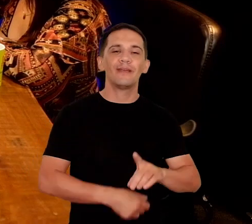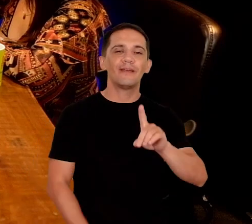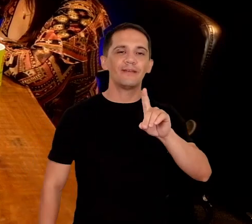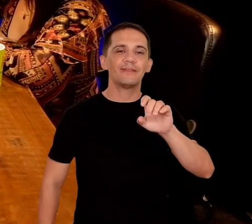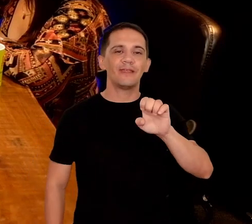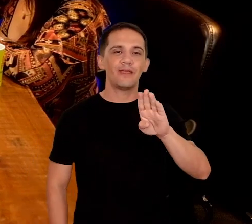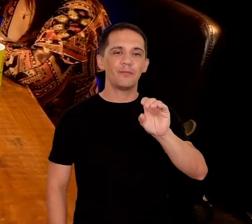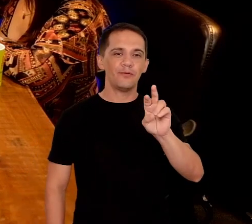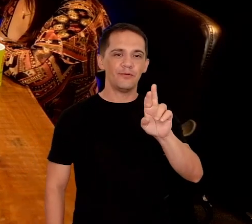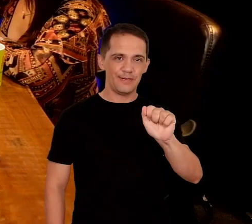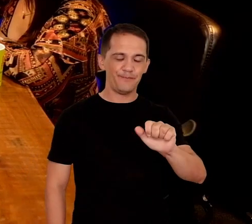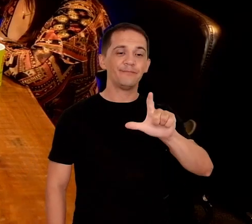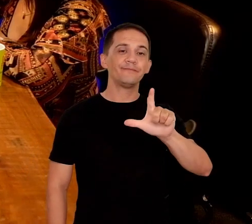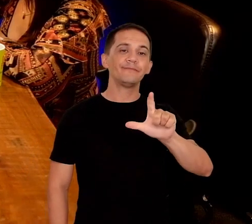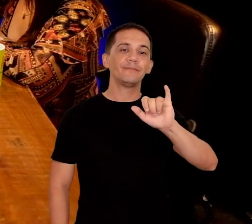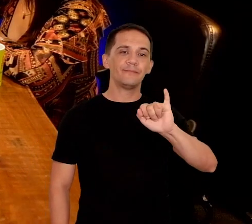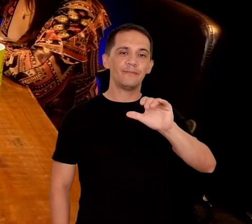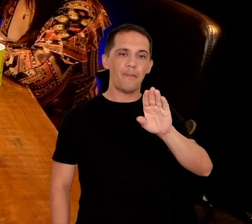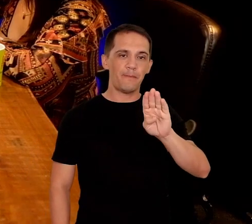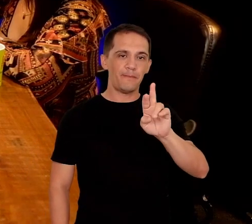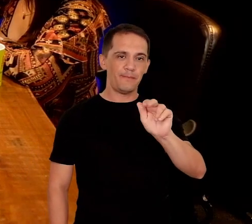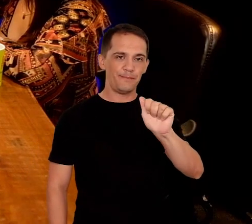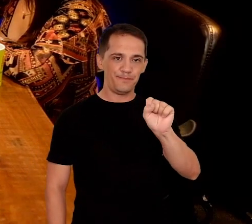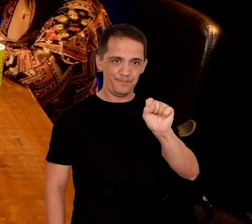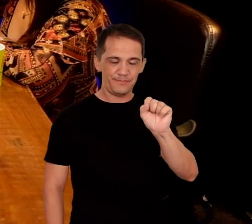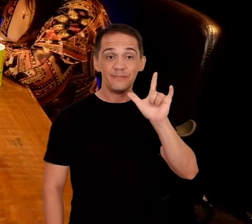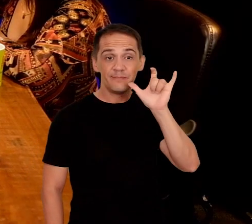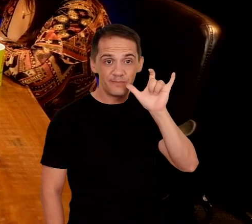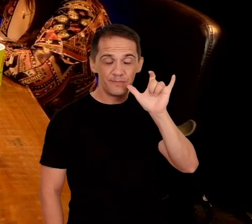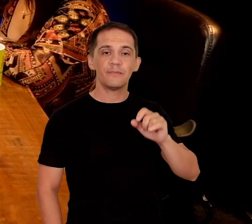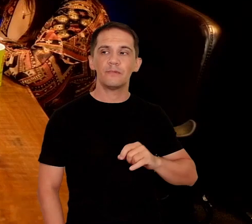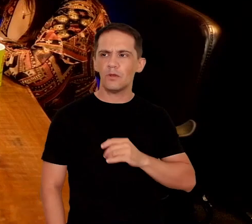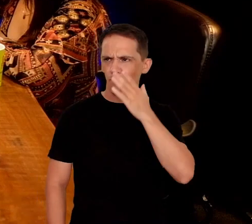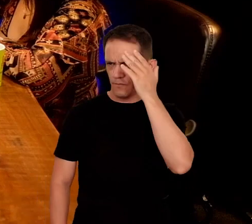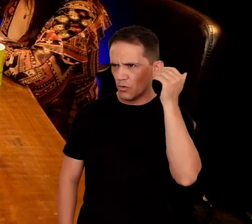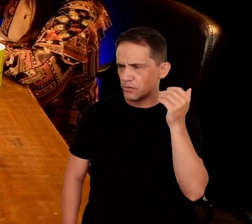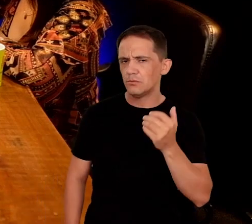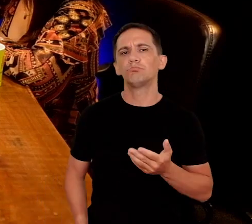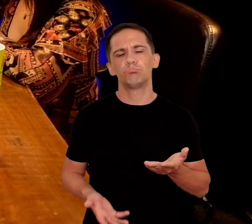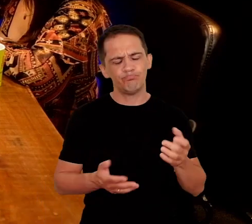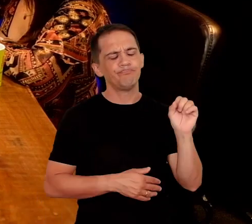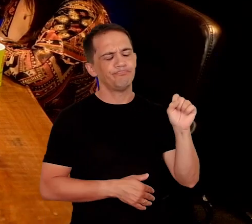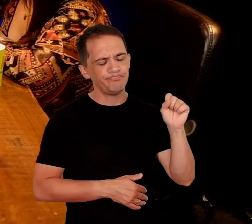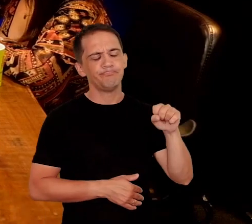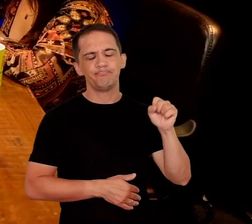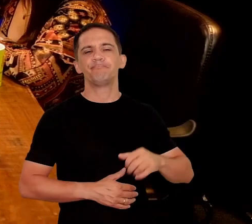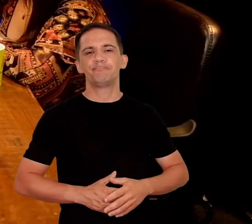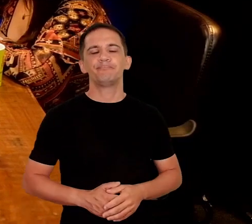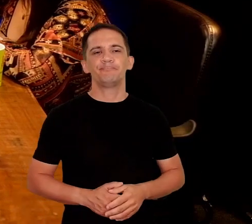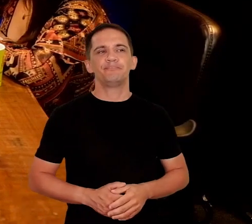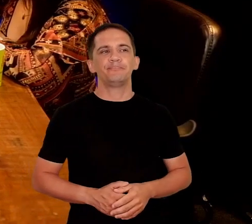Da Débora Libras. Débora Libras, do Instagram dela. Ela é bem conhecida, sim? Muito, muito